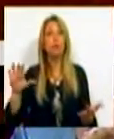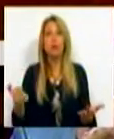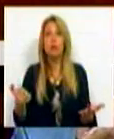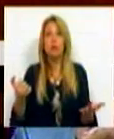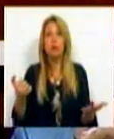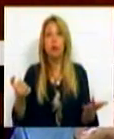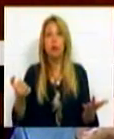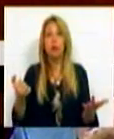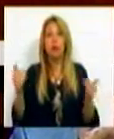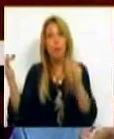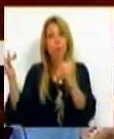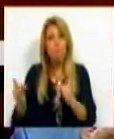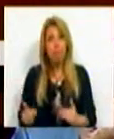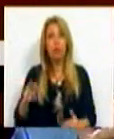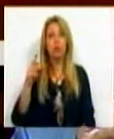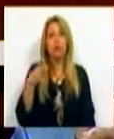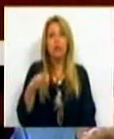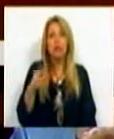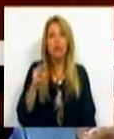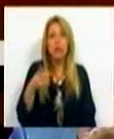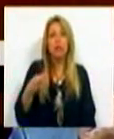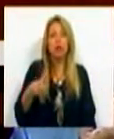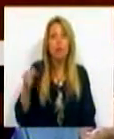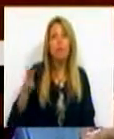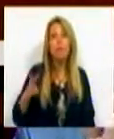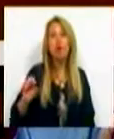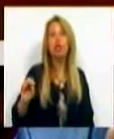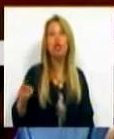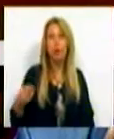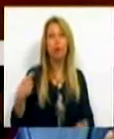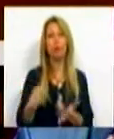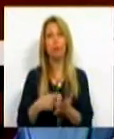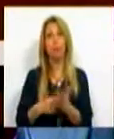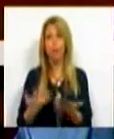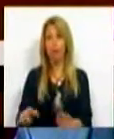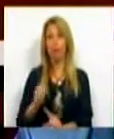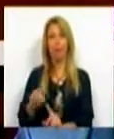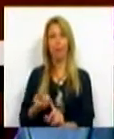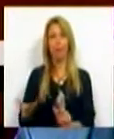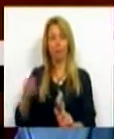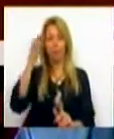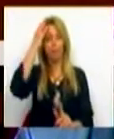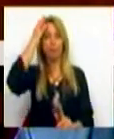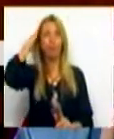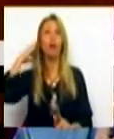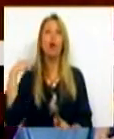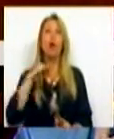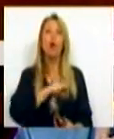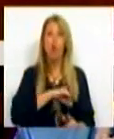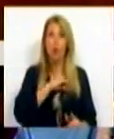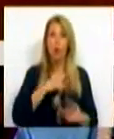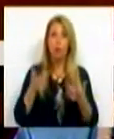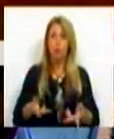menos 390 milhões de euros de impostos que vão ser pagos. O rendimento disponível,